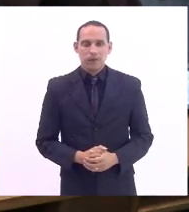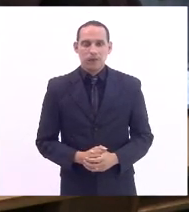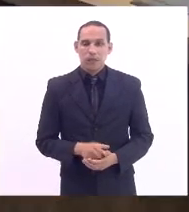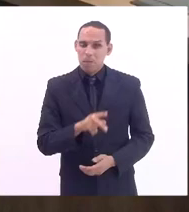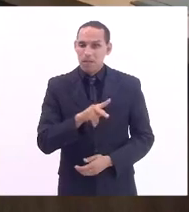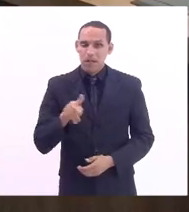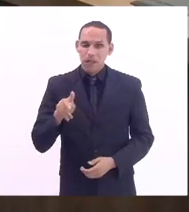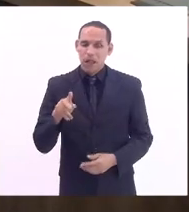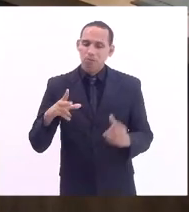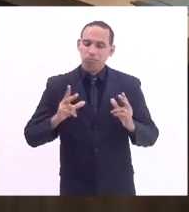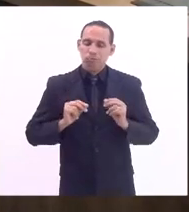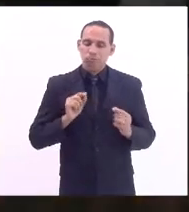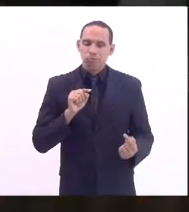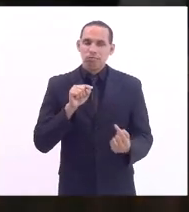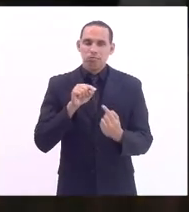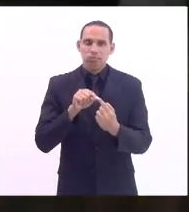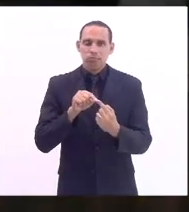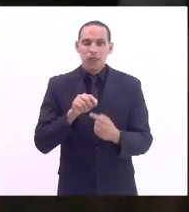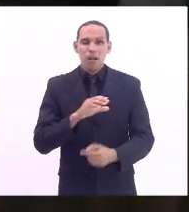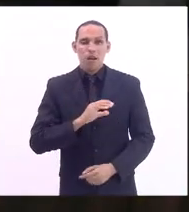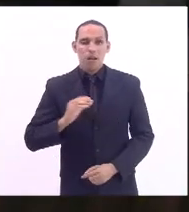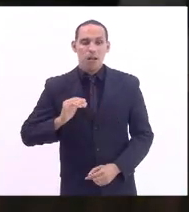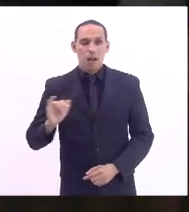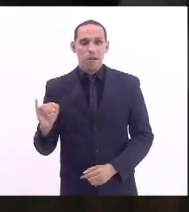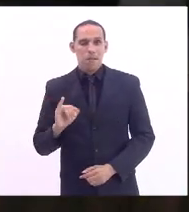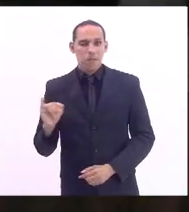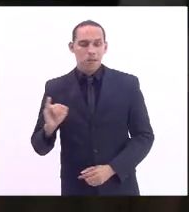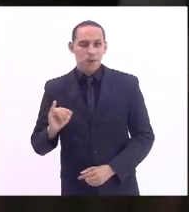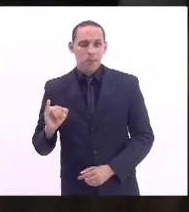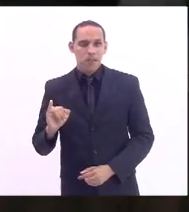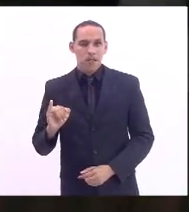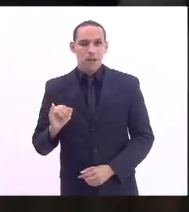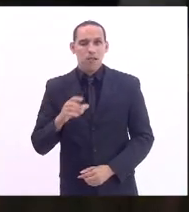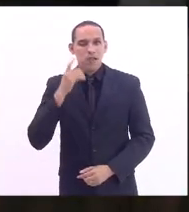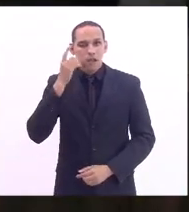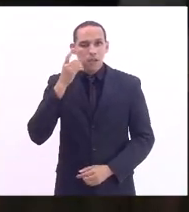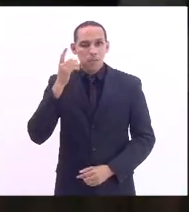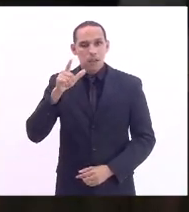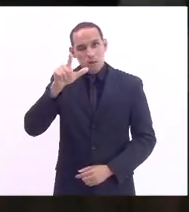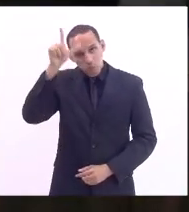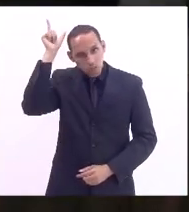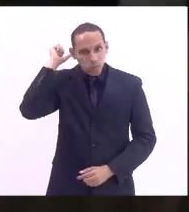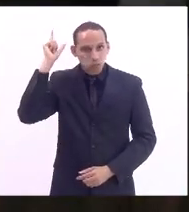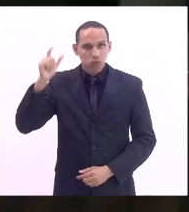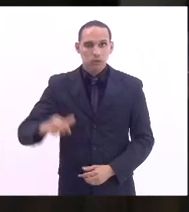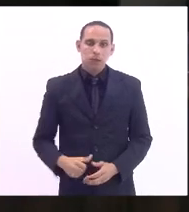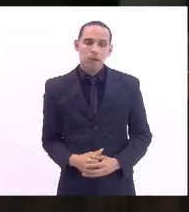Presidente, no mérito, favorável. Pela Comissão de Tributação, deputado Luiz Paulo.